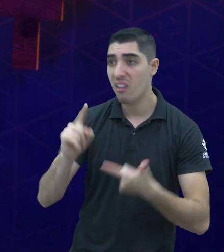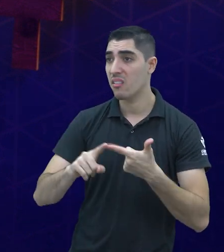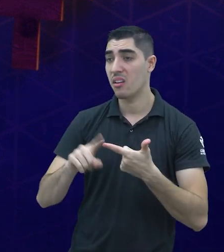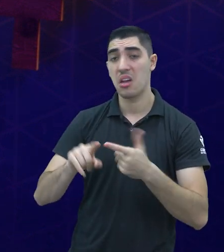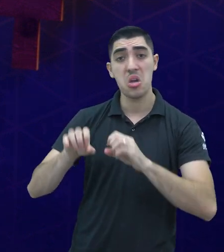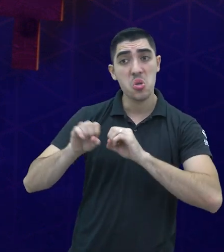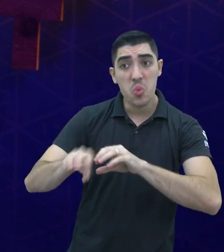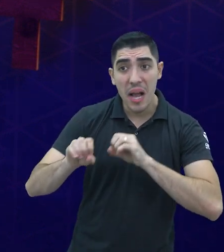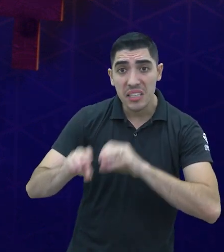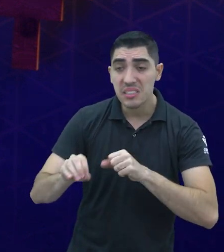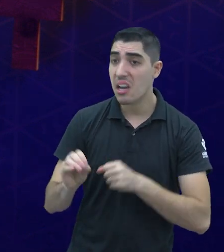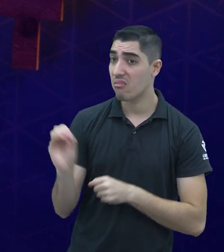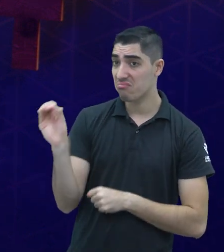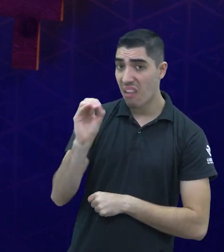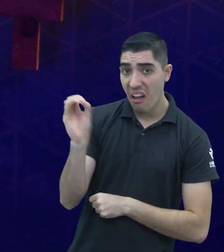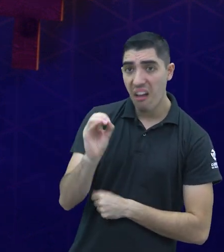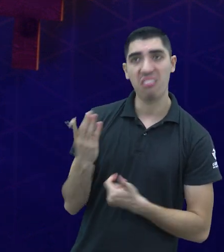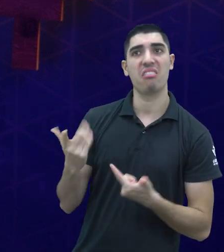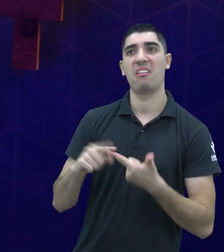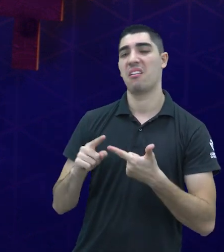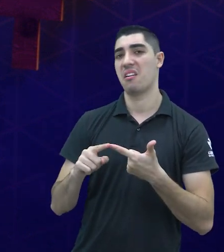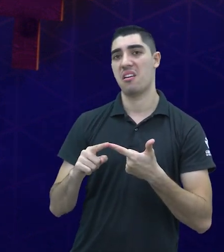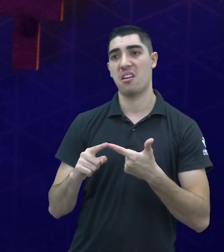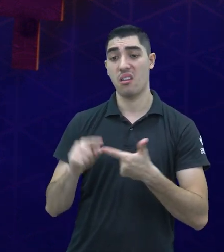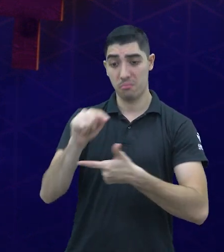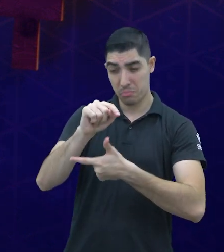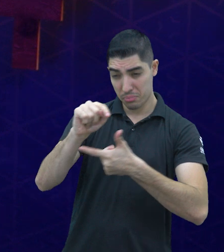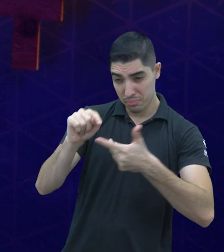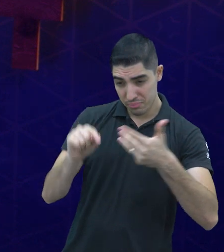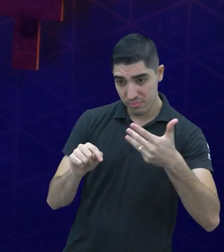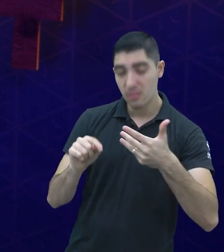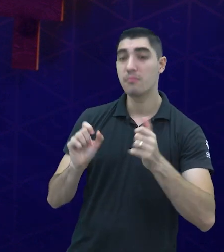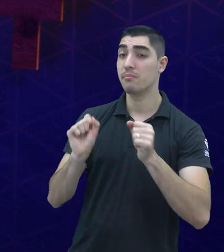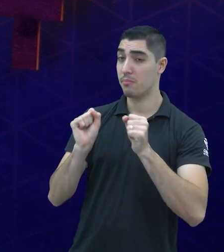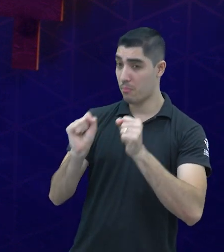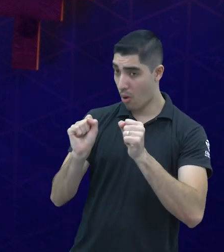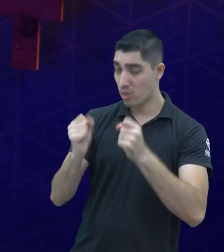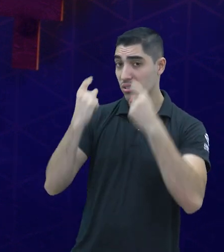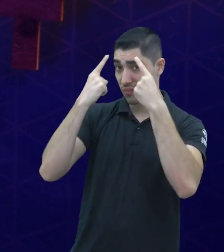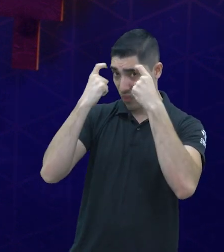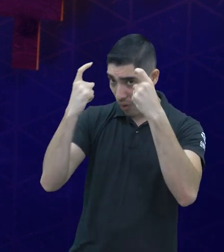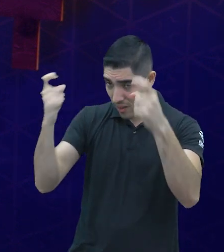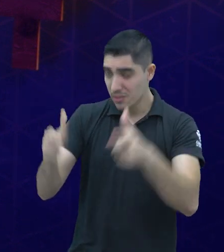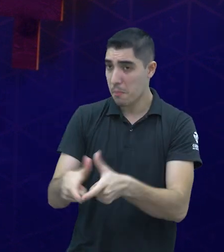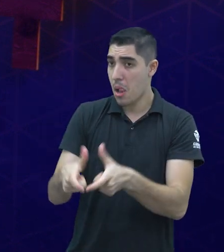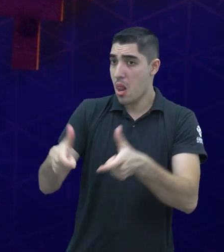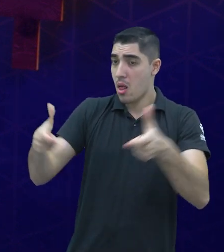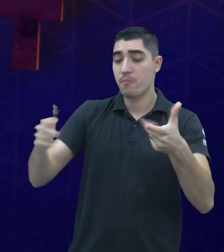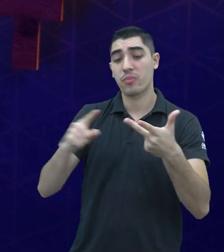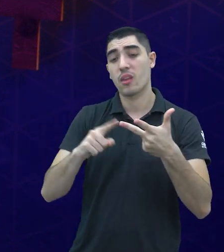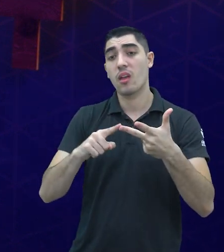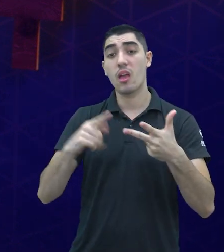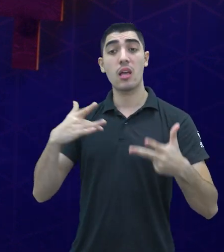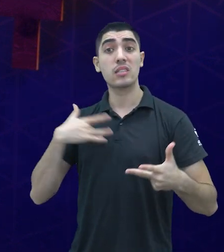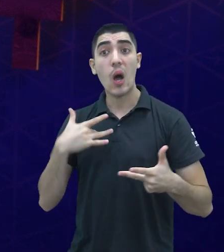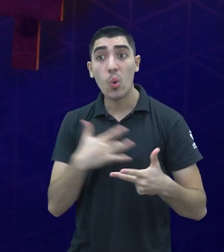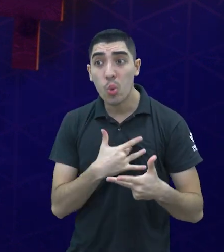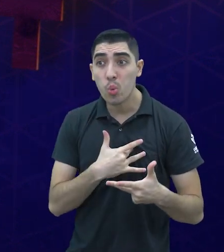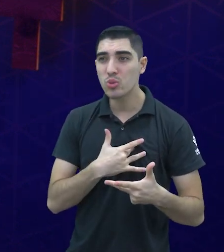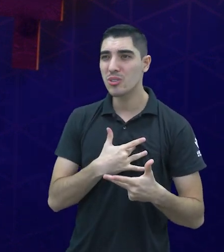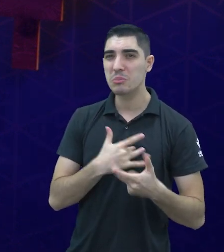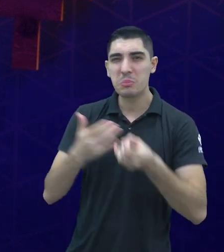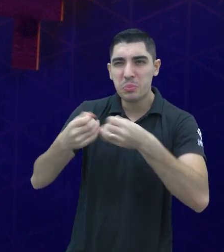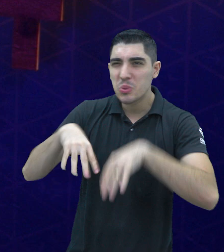de instrução e permanência nas escolas contribui com a violência também. Aí, falta de acesso à